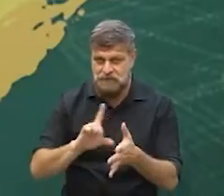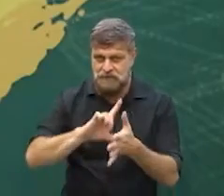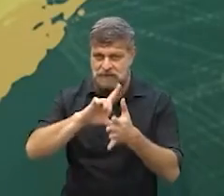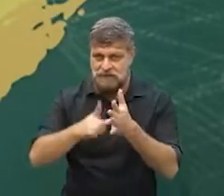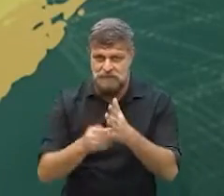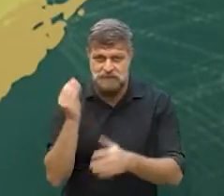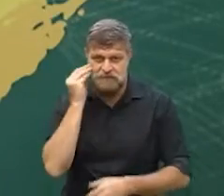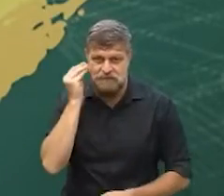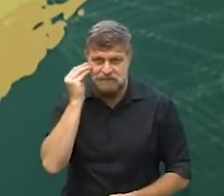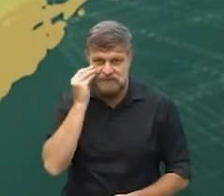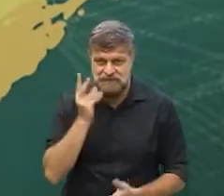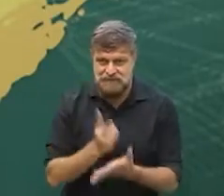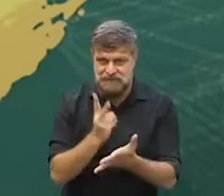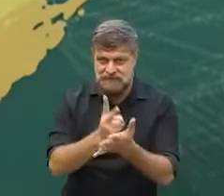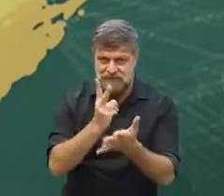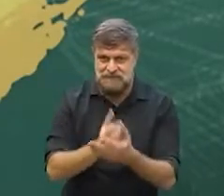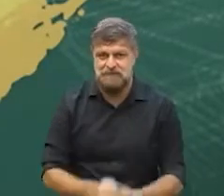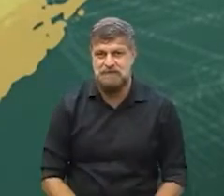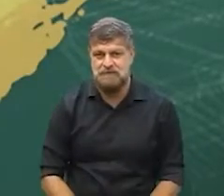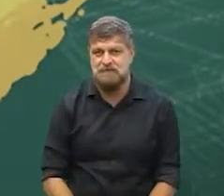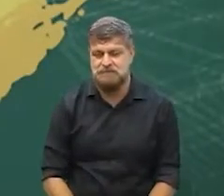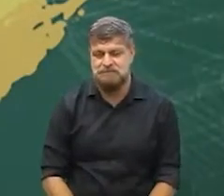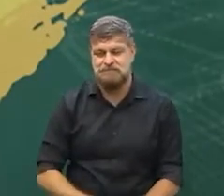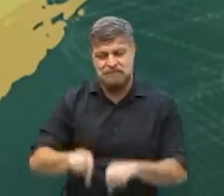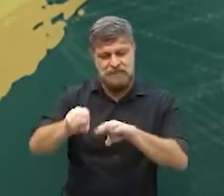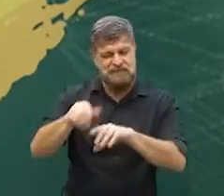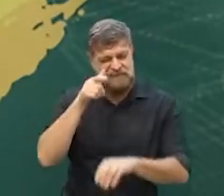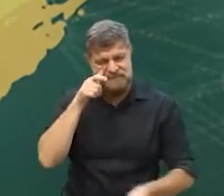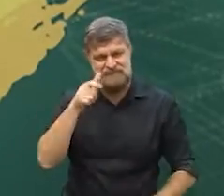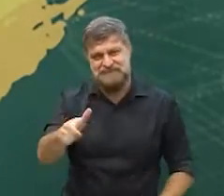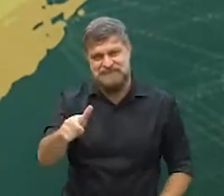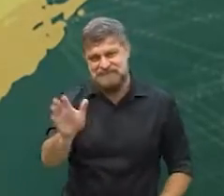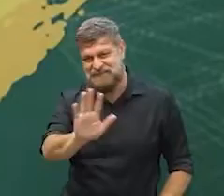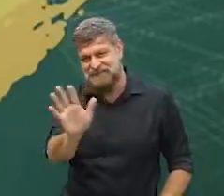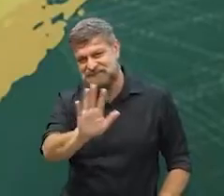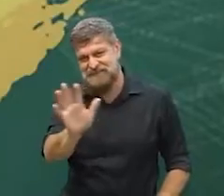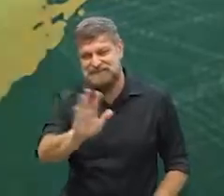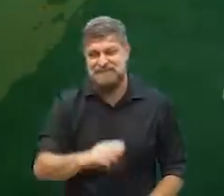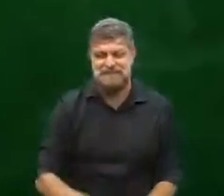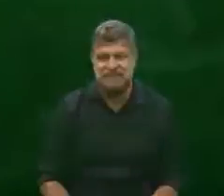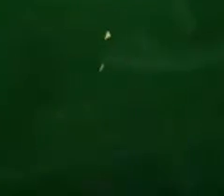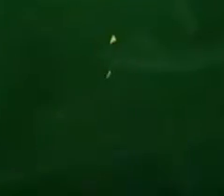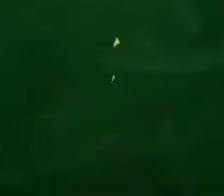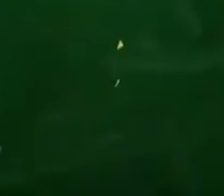a próxima oportunidade, sempre aqui no quadro De Olho na Educação. Tchau.